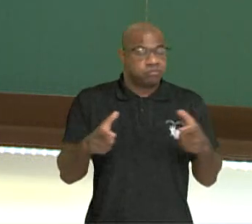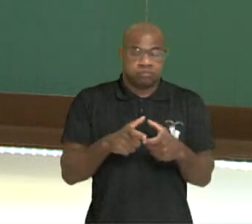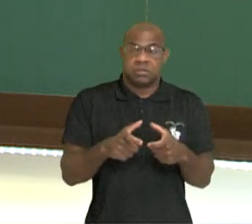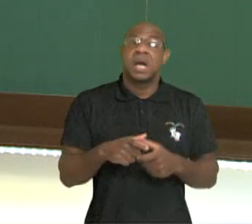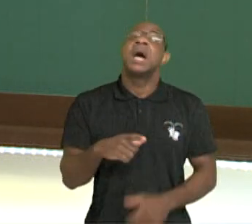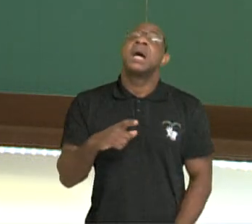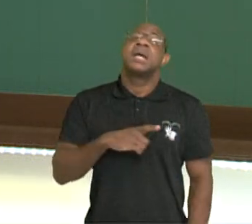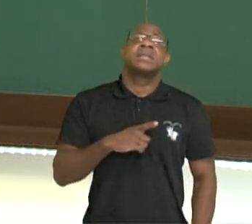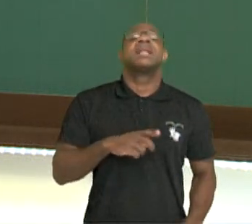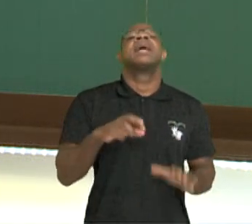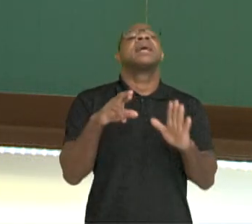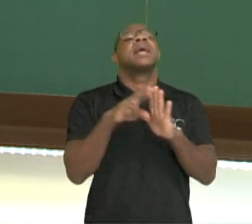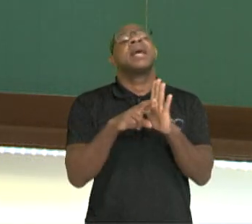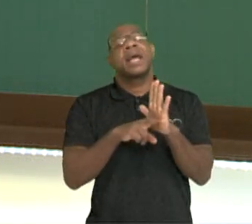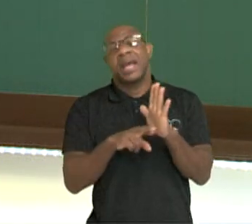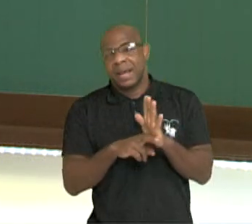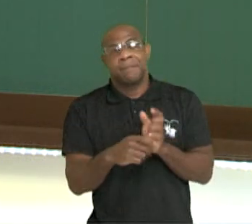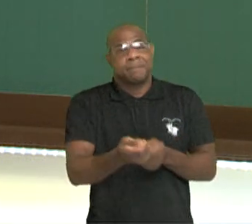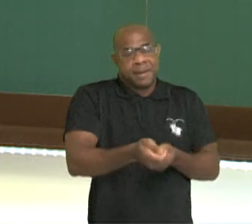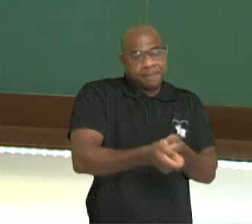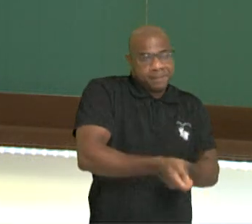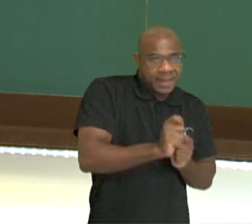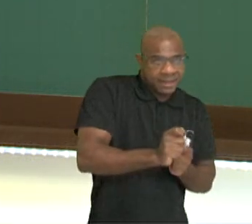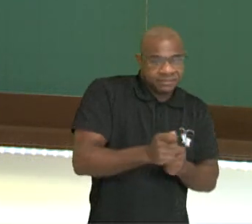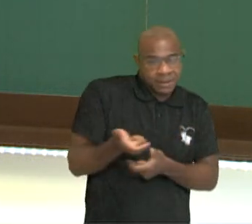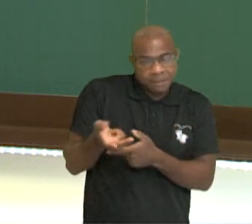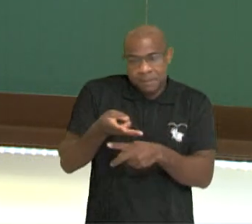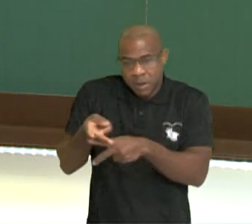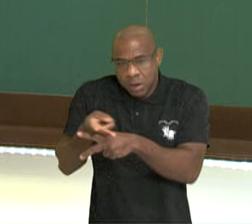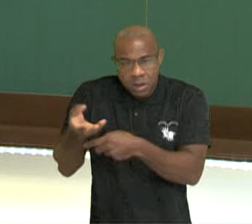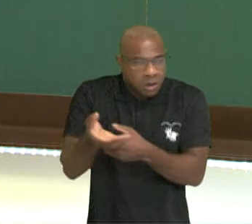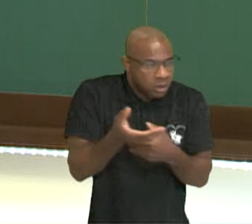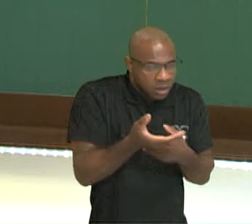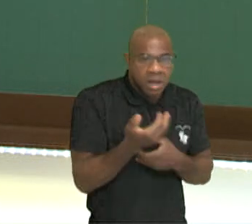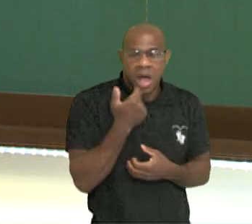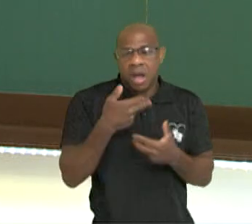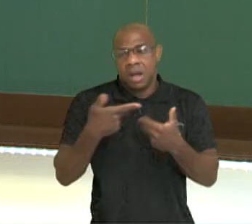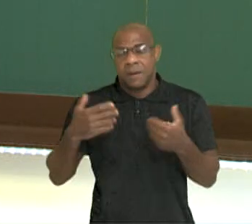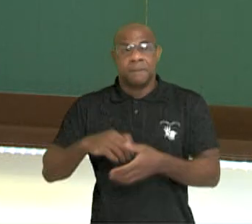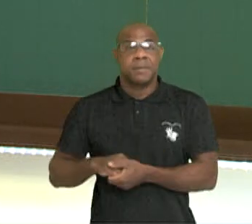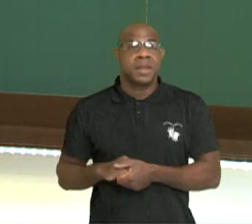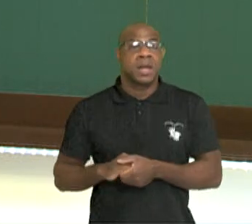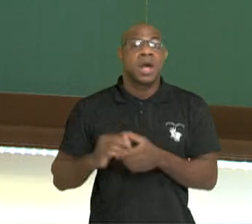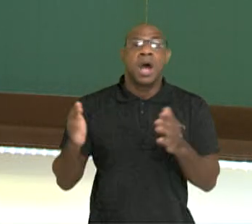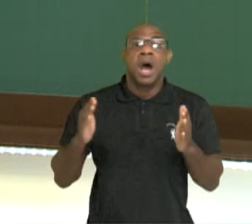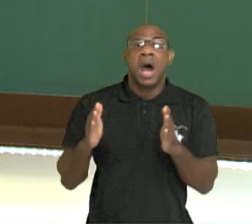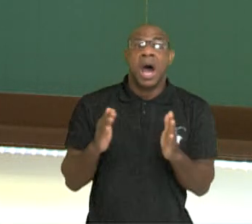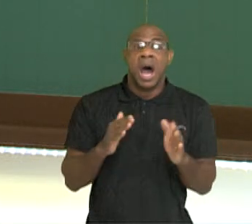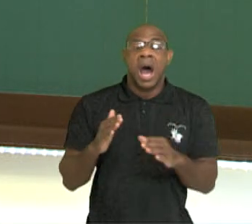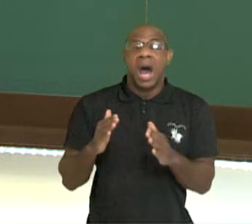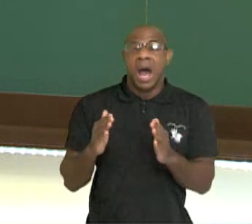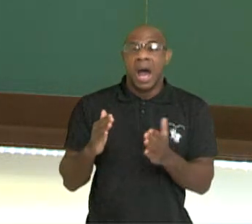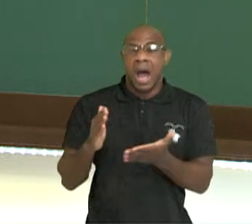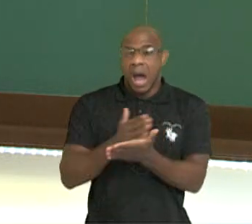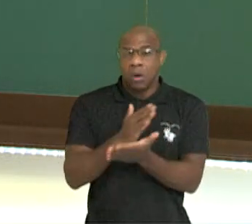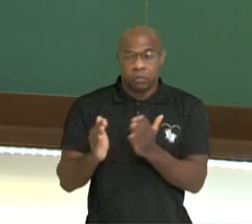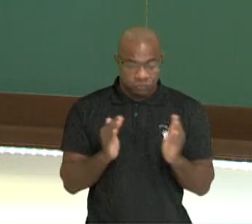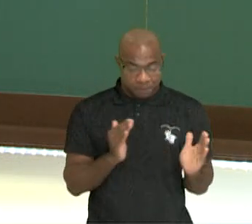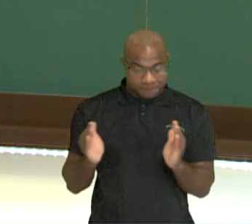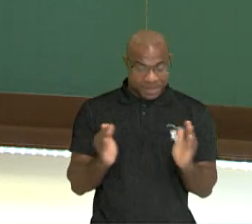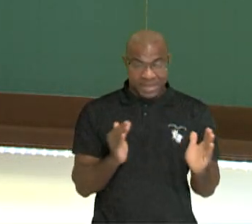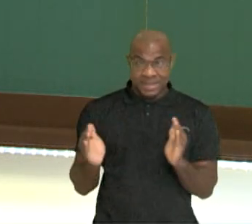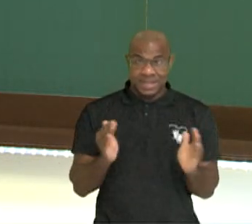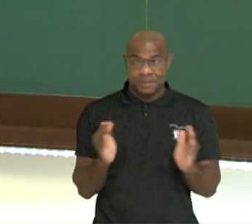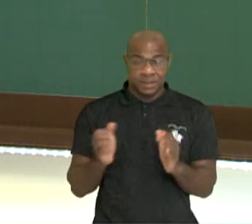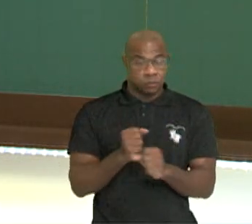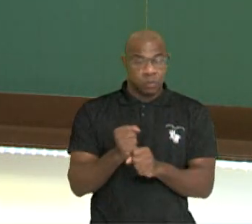regras para essa pesca e para essa caça. Em alguns momentos do ano, nós não podemos pescar, colocar,